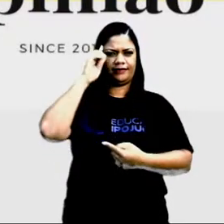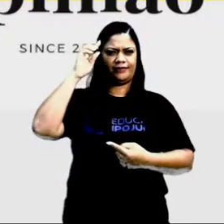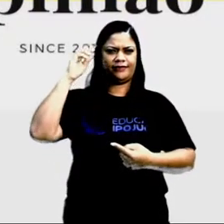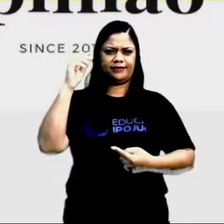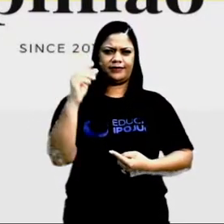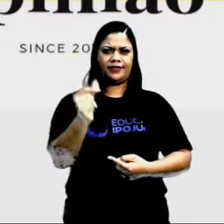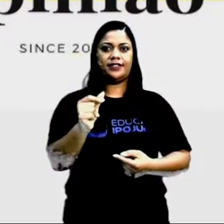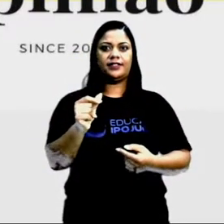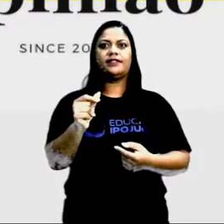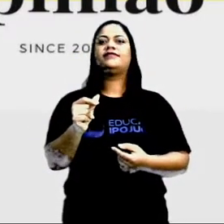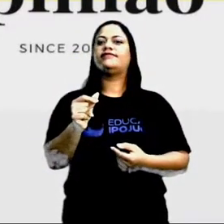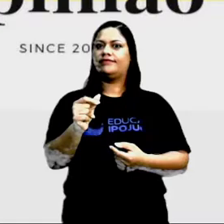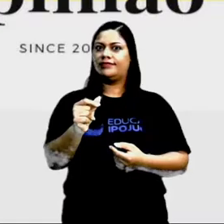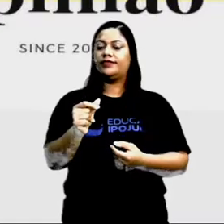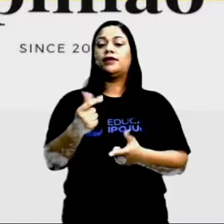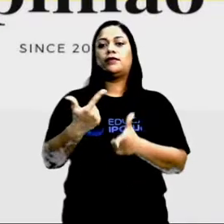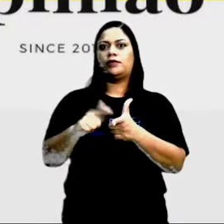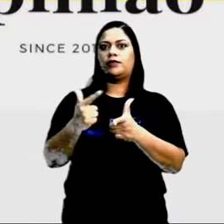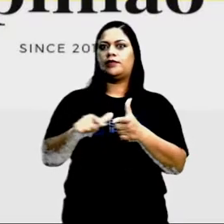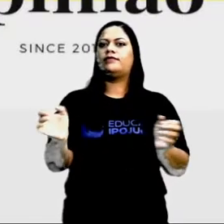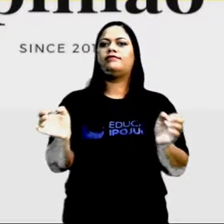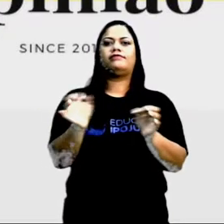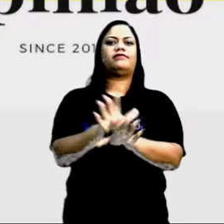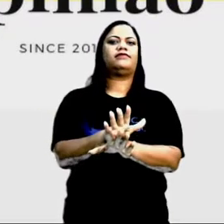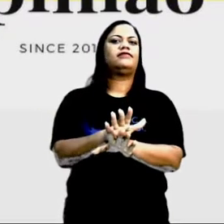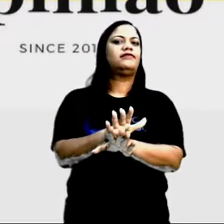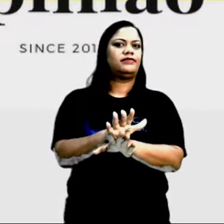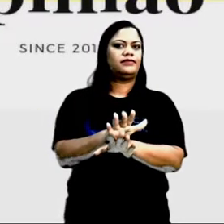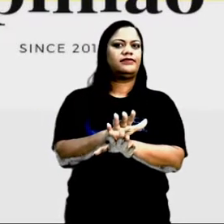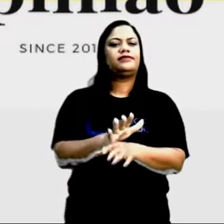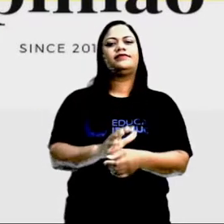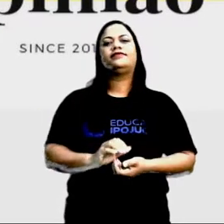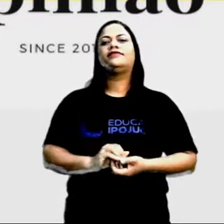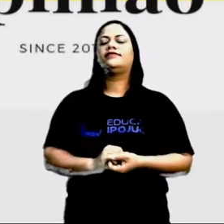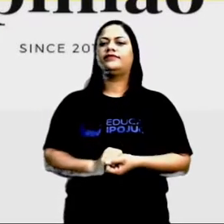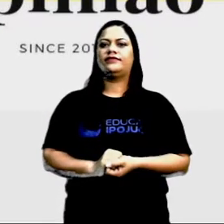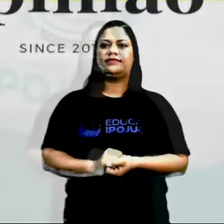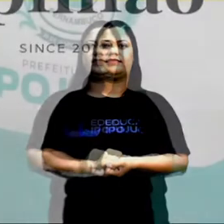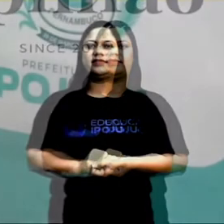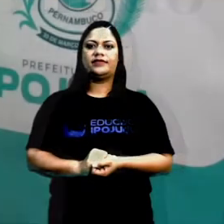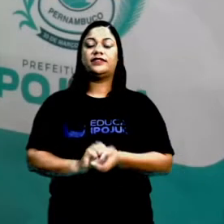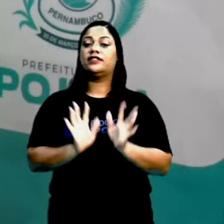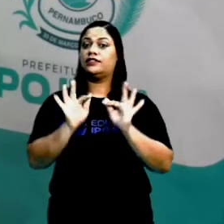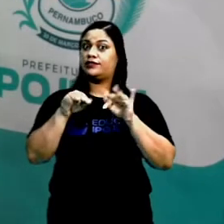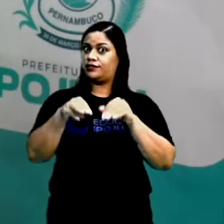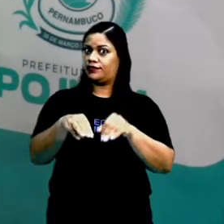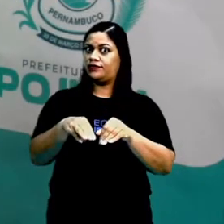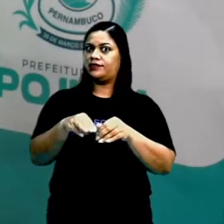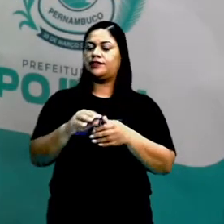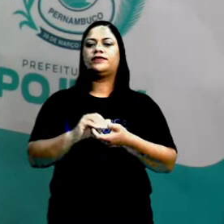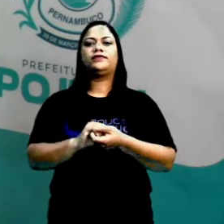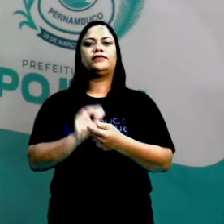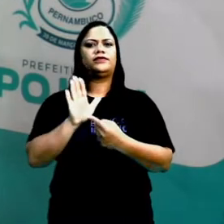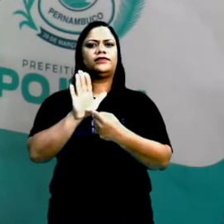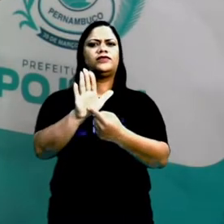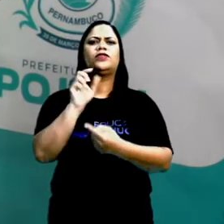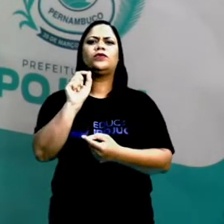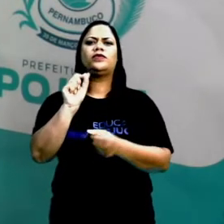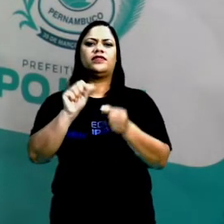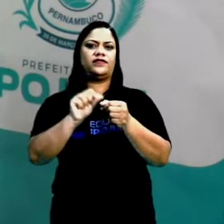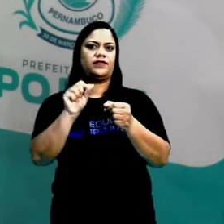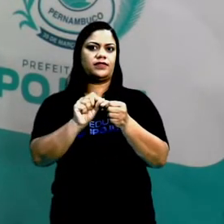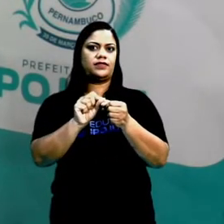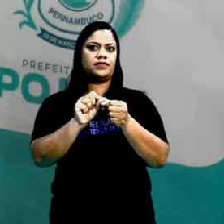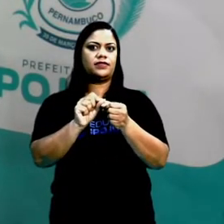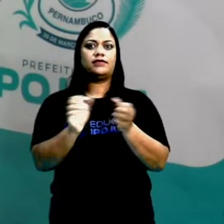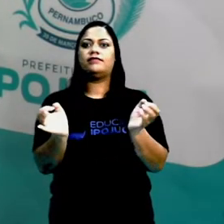para solucionar o problema que foi proposto, né? Geralmente ele faz o fechamento, expondo o que poderia fazer